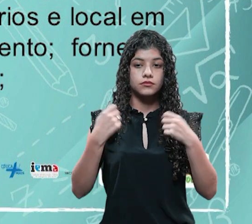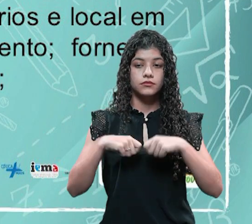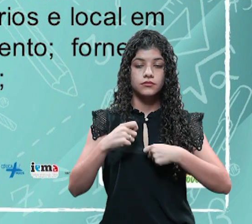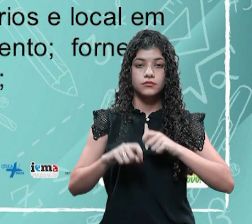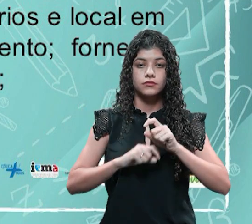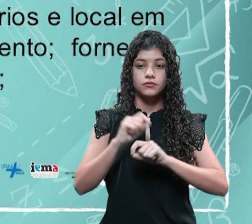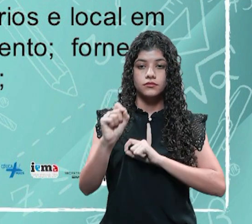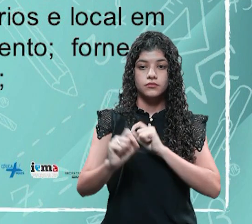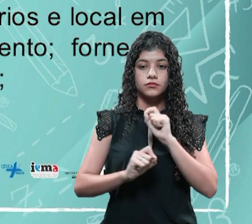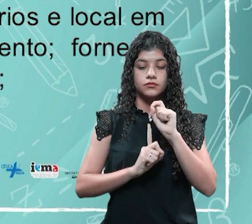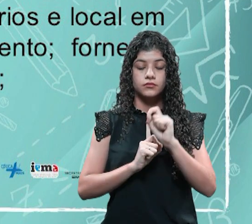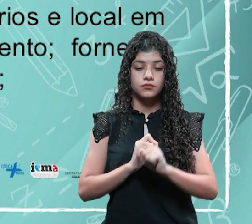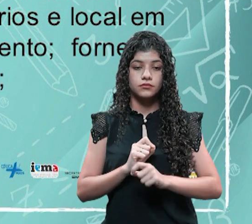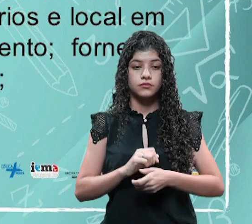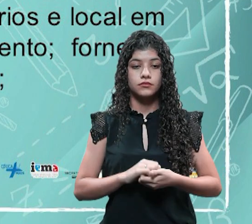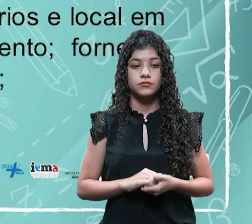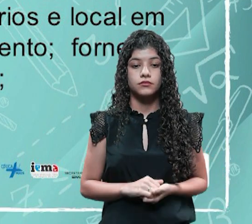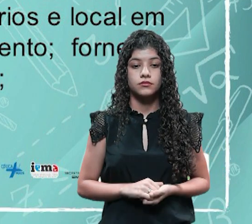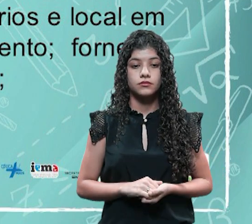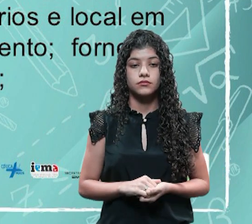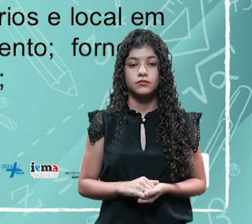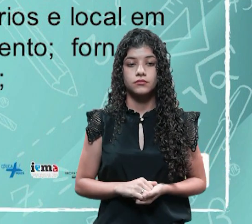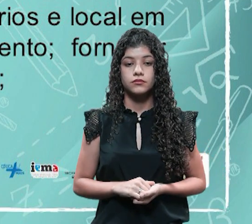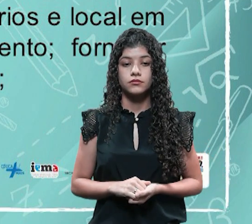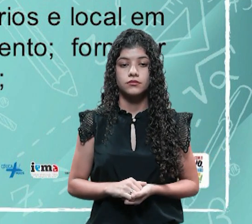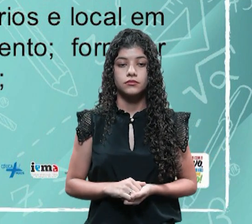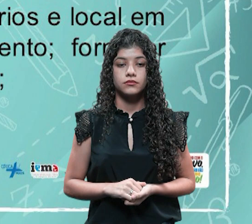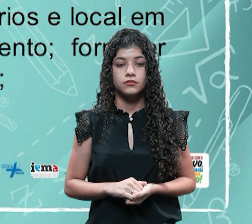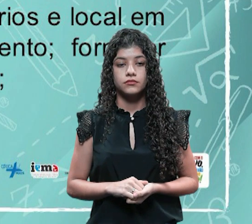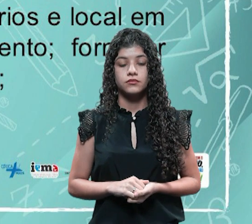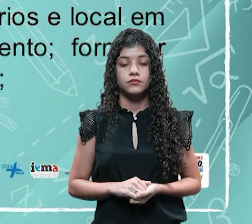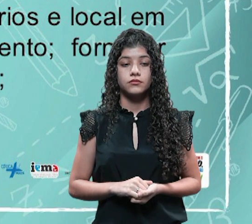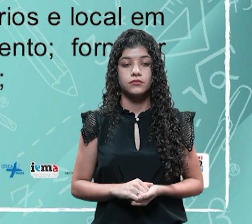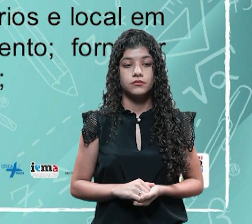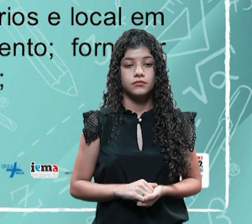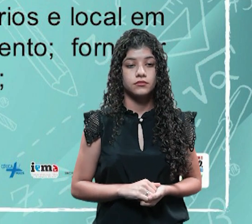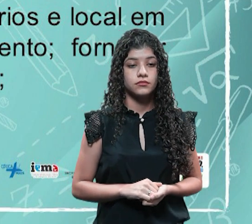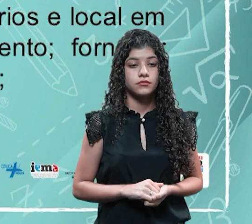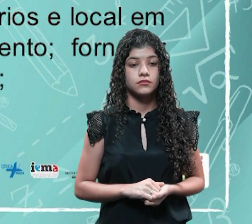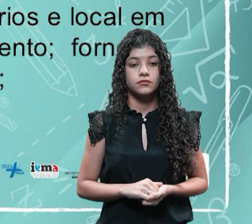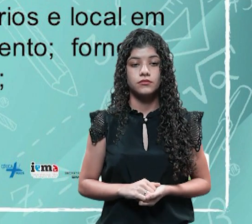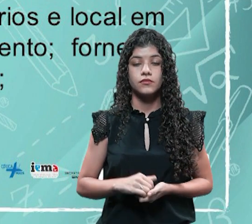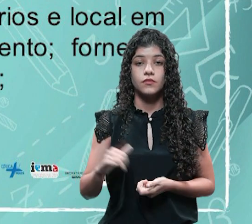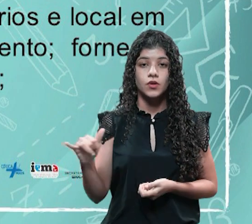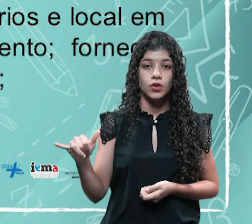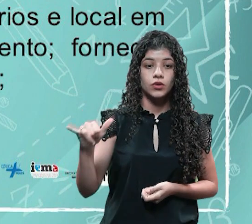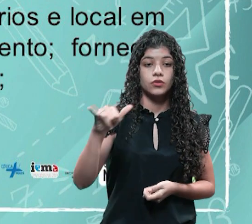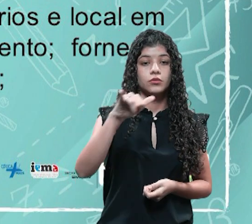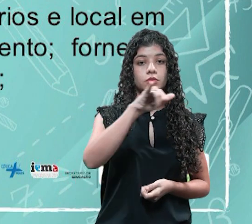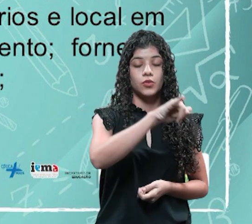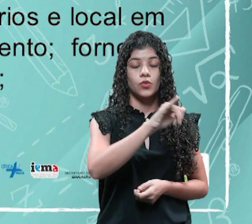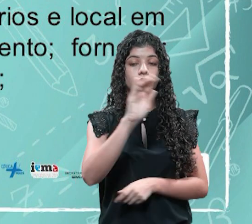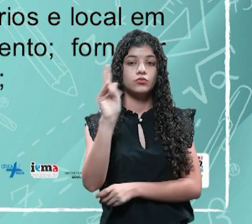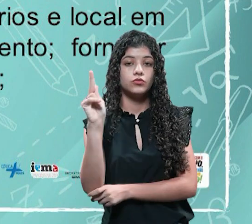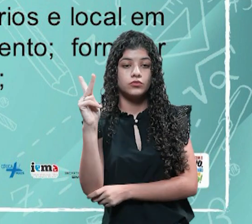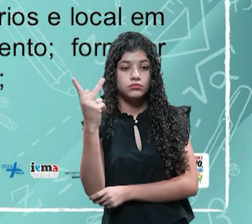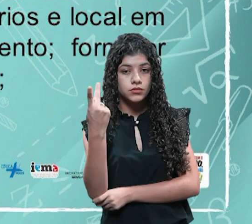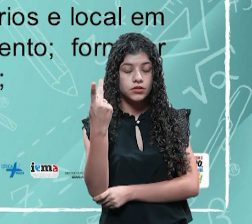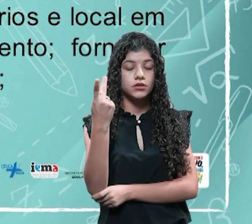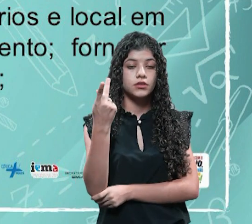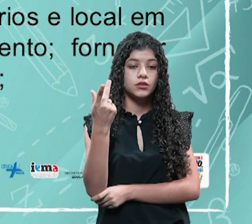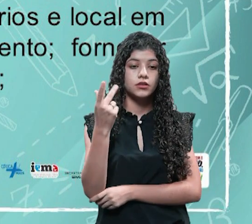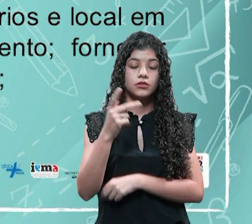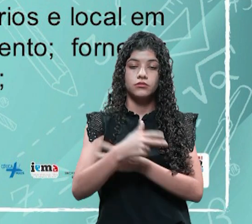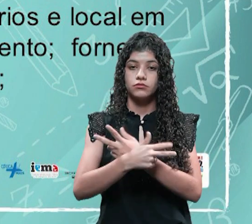ele exige outras coisas, outras infraestruturas externas, como que no aeroporto, no hotel,